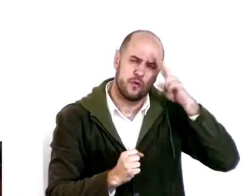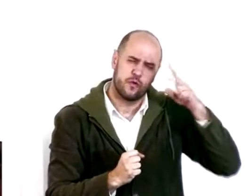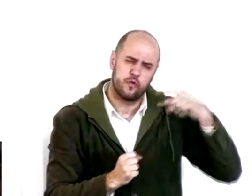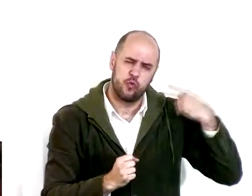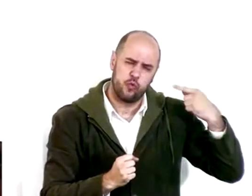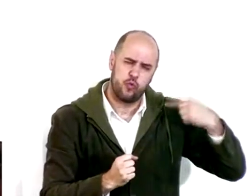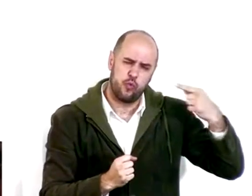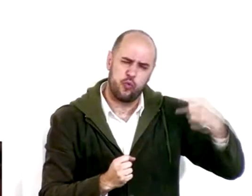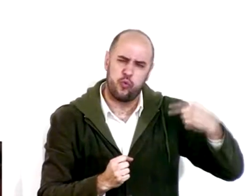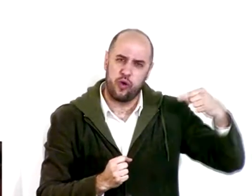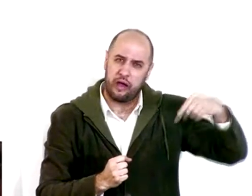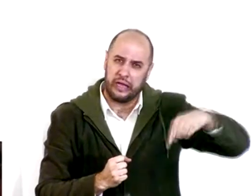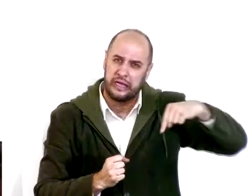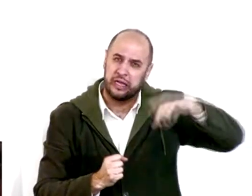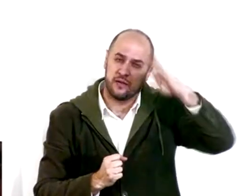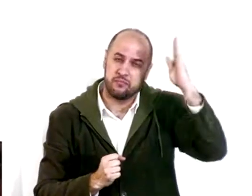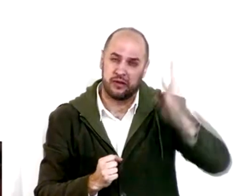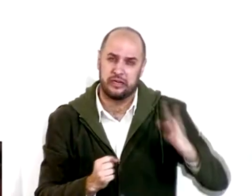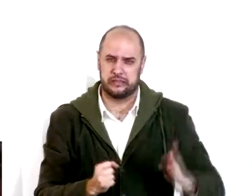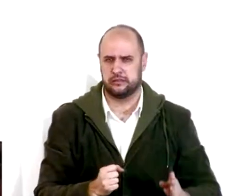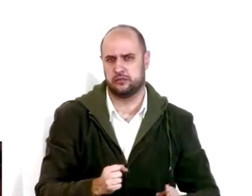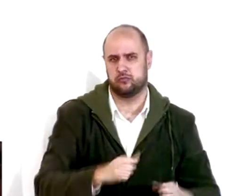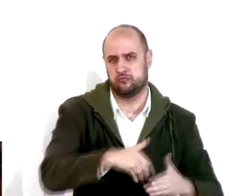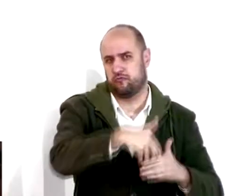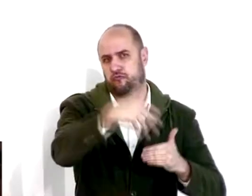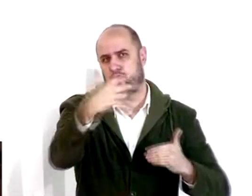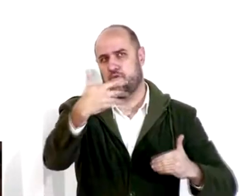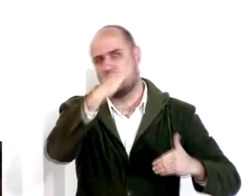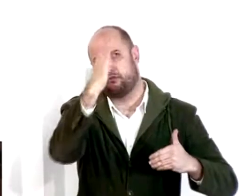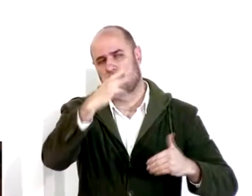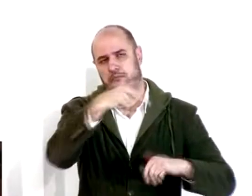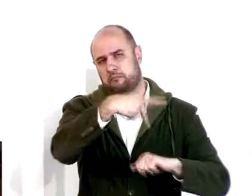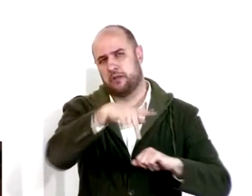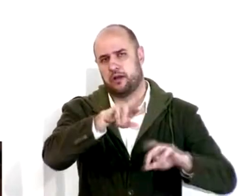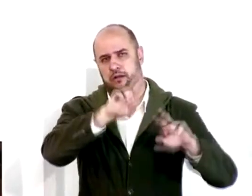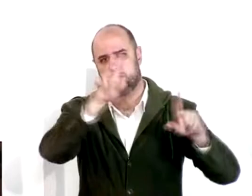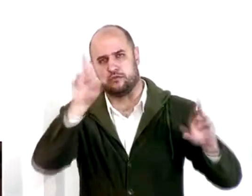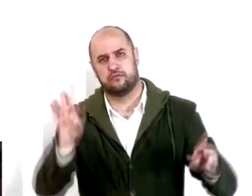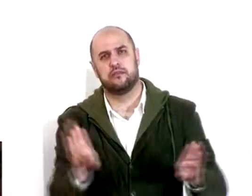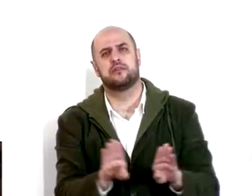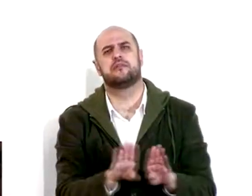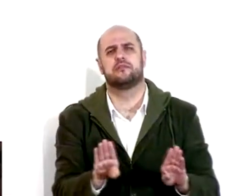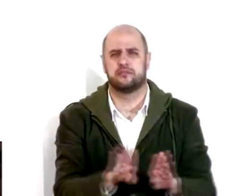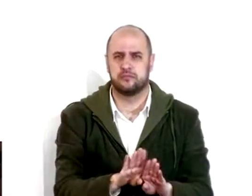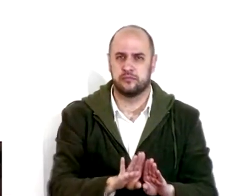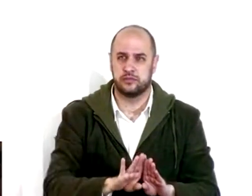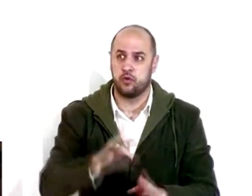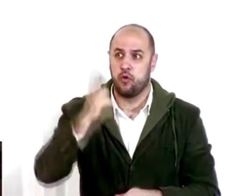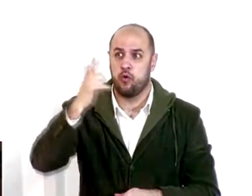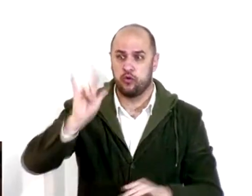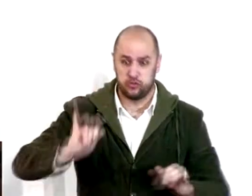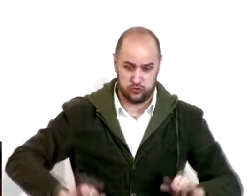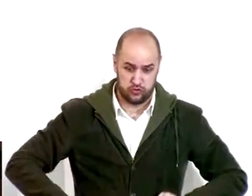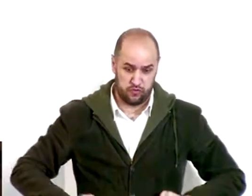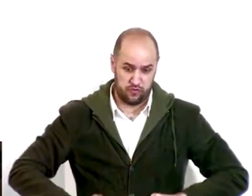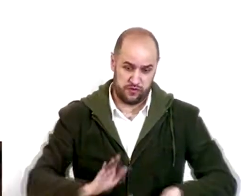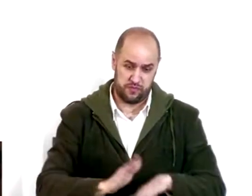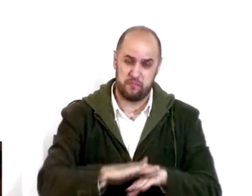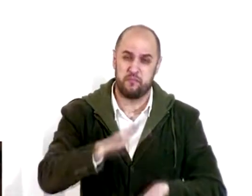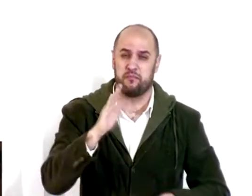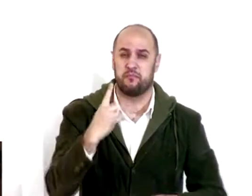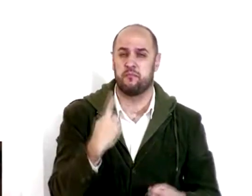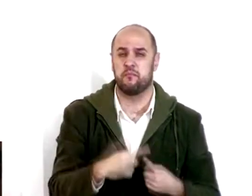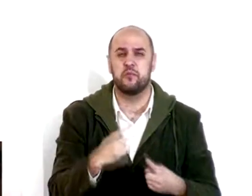no nosso país, em outros países, países que sofrem até mais do que nós por causa da